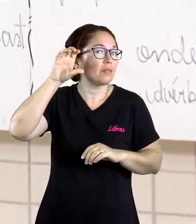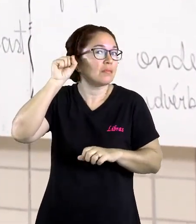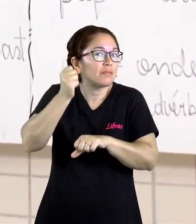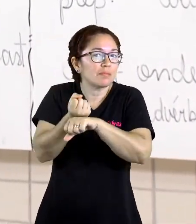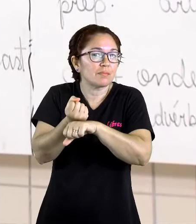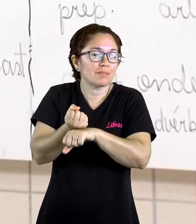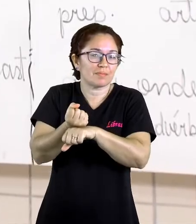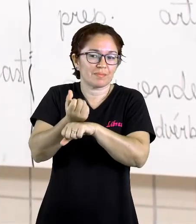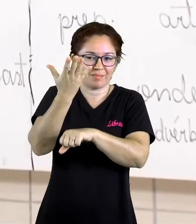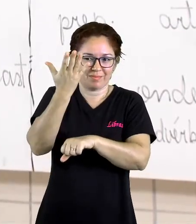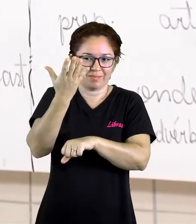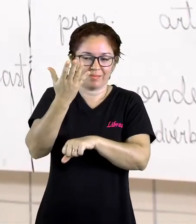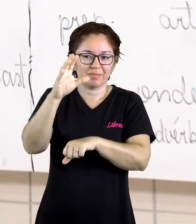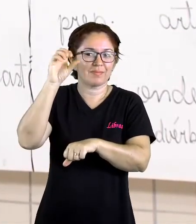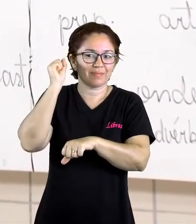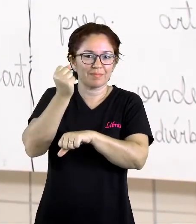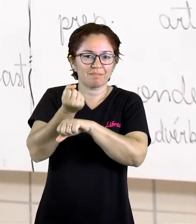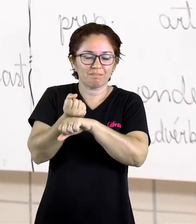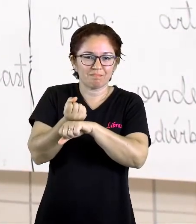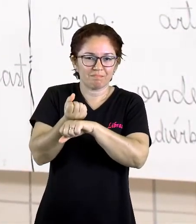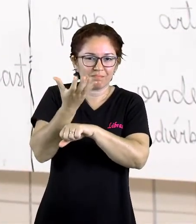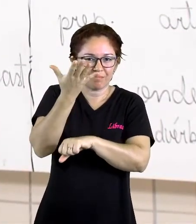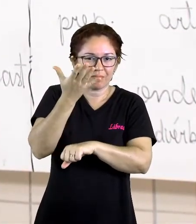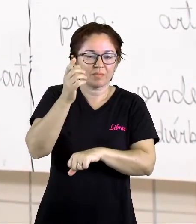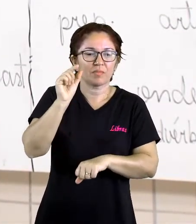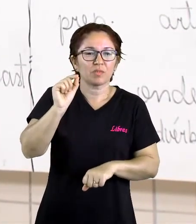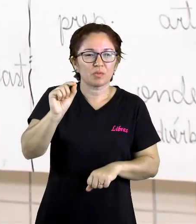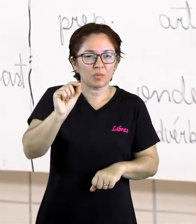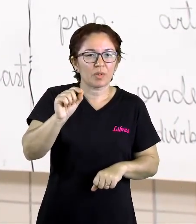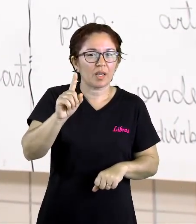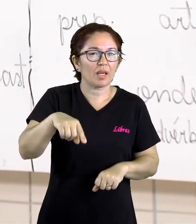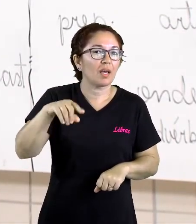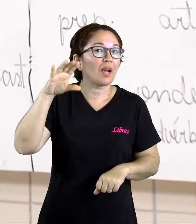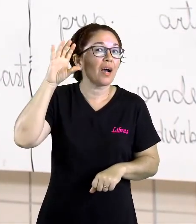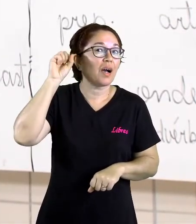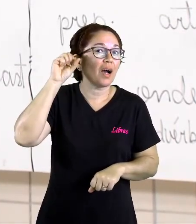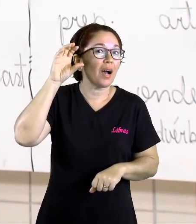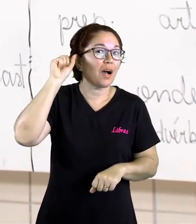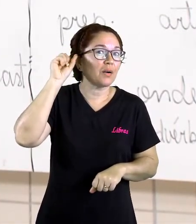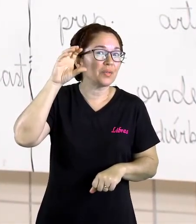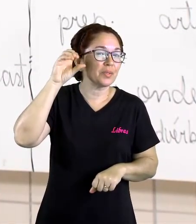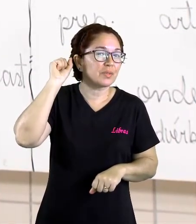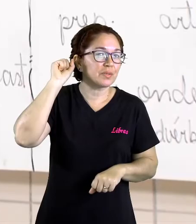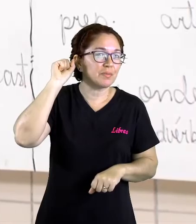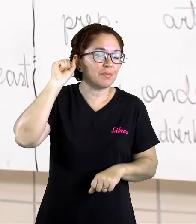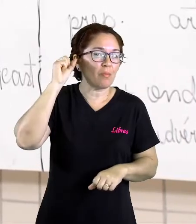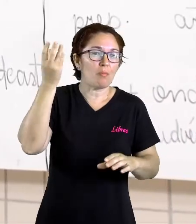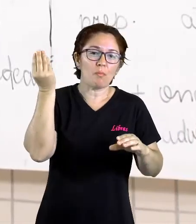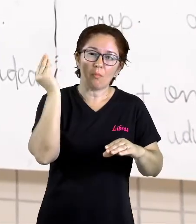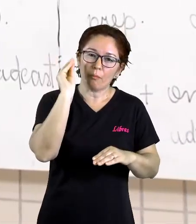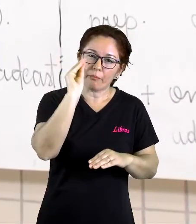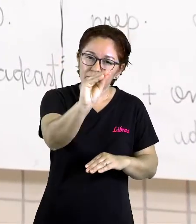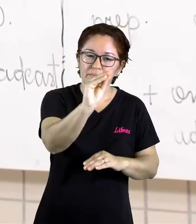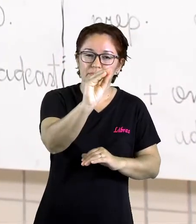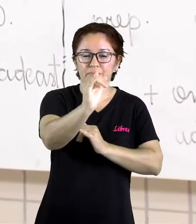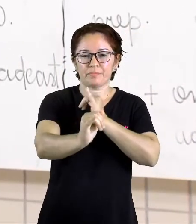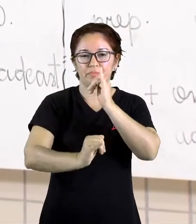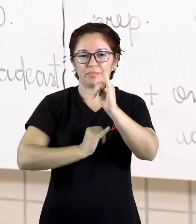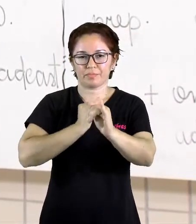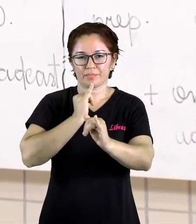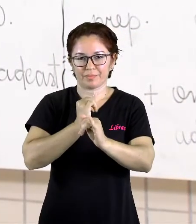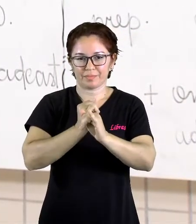podcast, eles são arquivos de áudio, eles estão disponíveis na